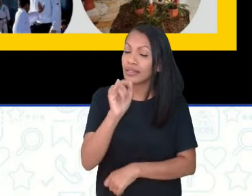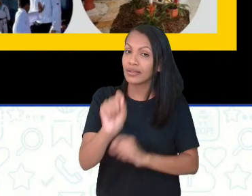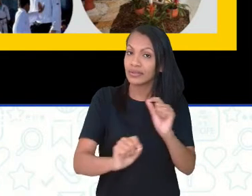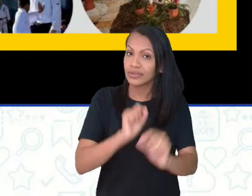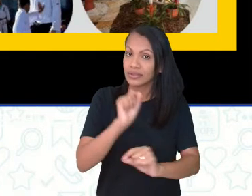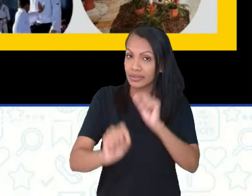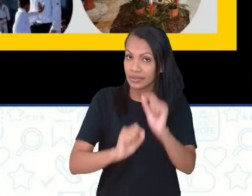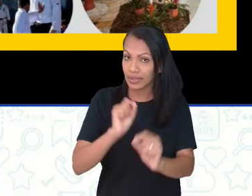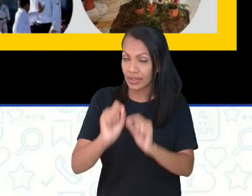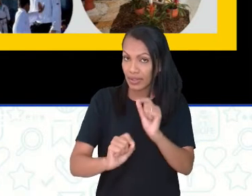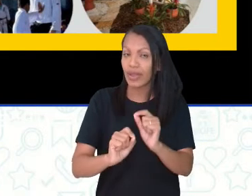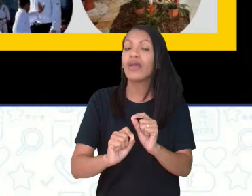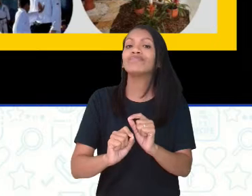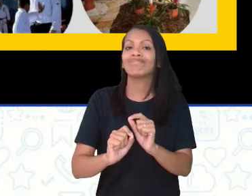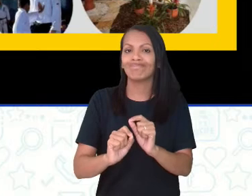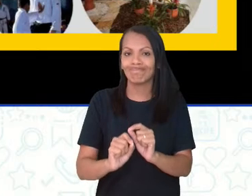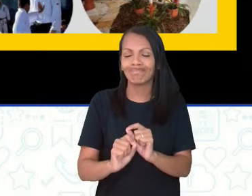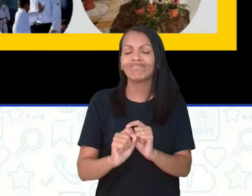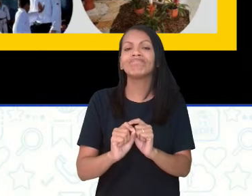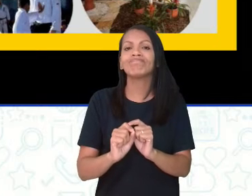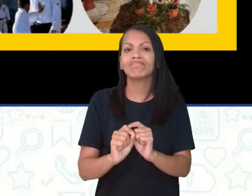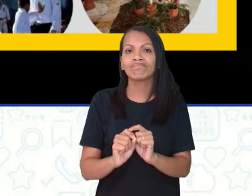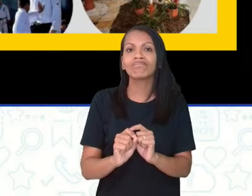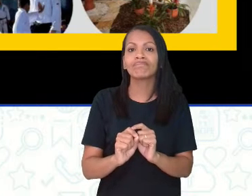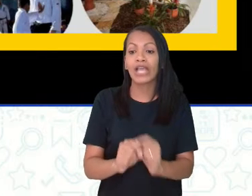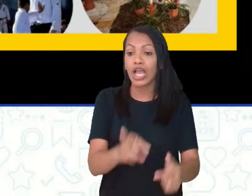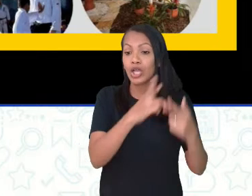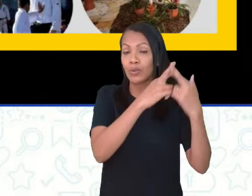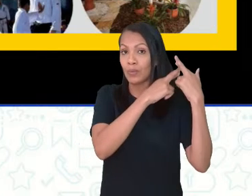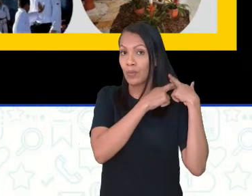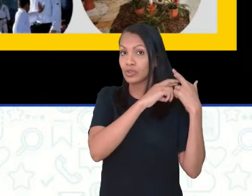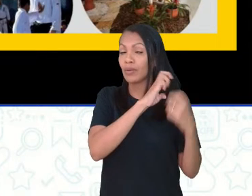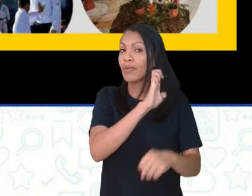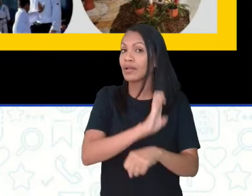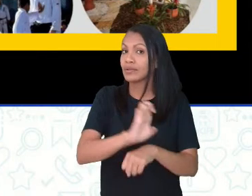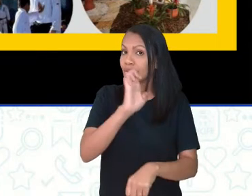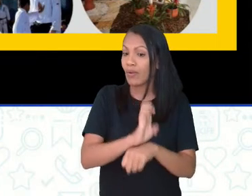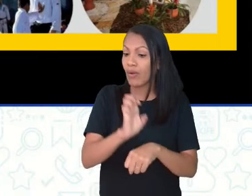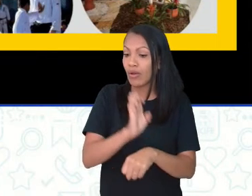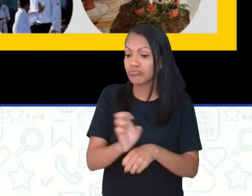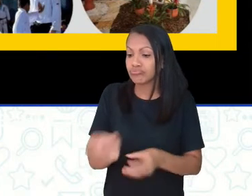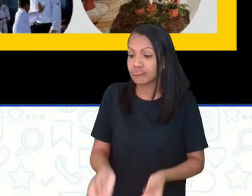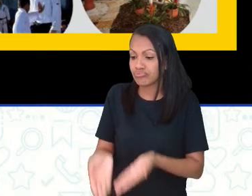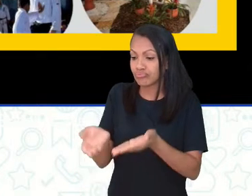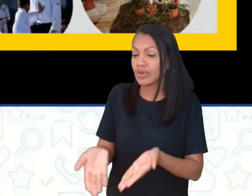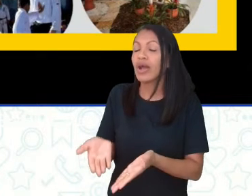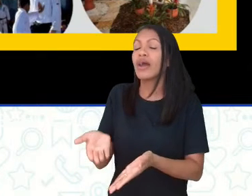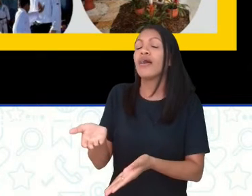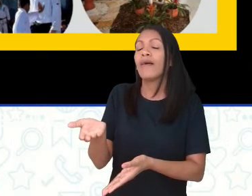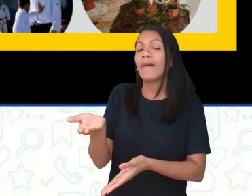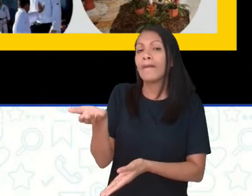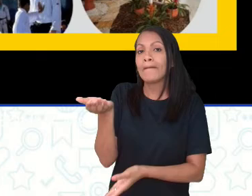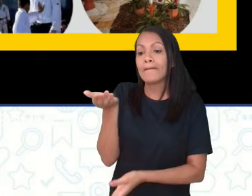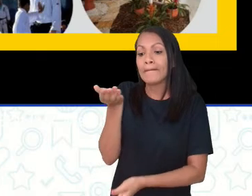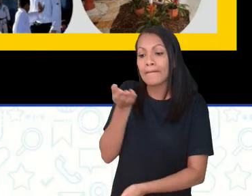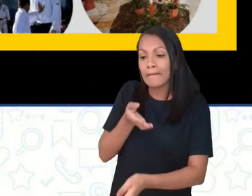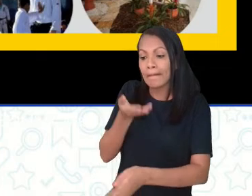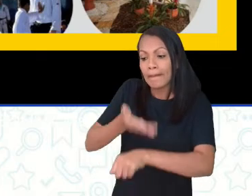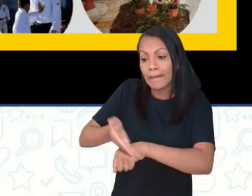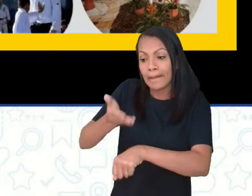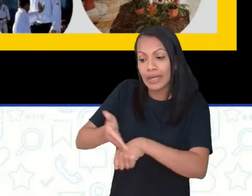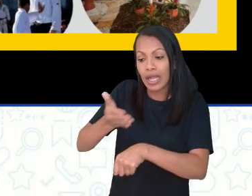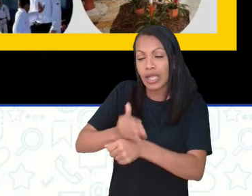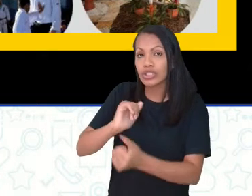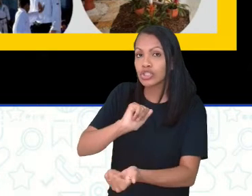é dever do Estado fomentar práticas desportivas, formais e não formais, como direito de cada